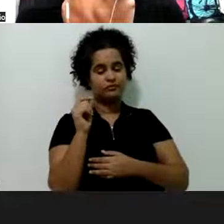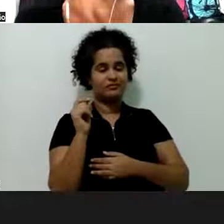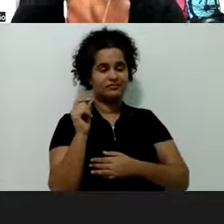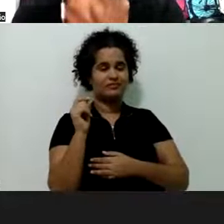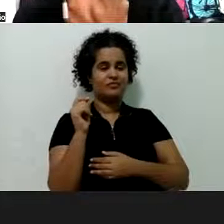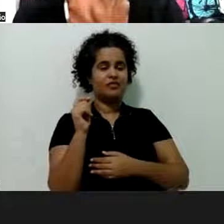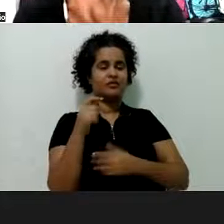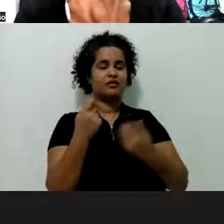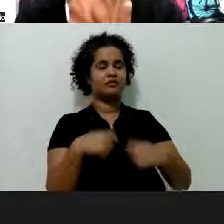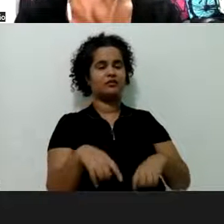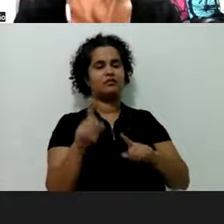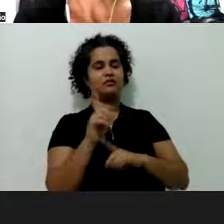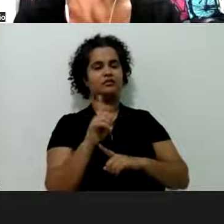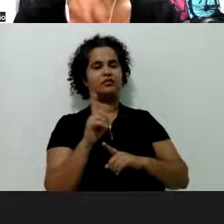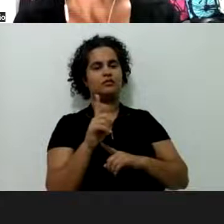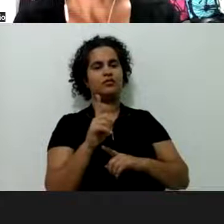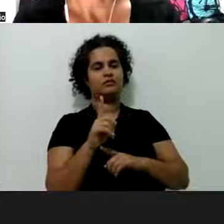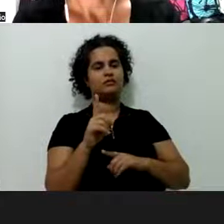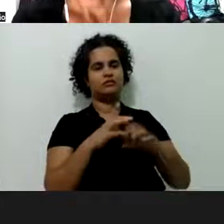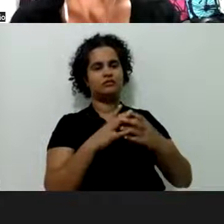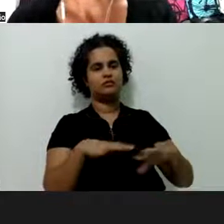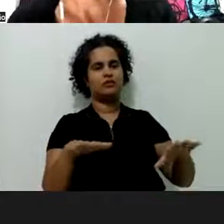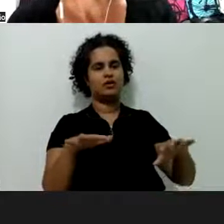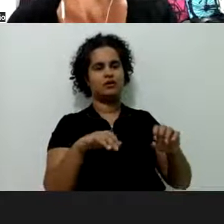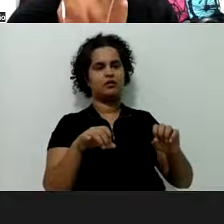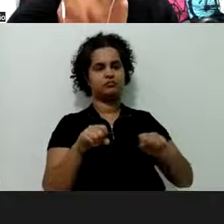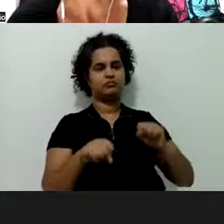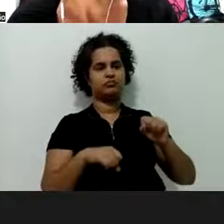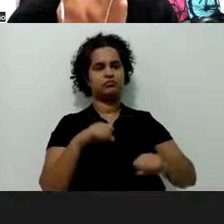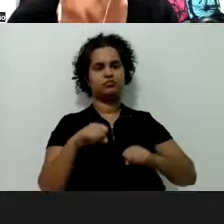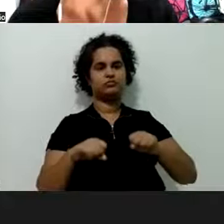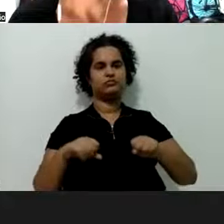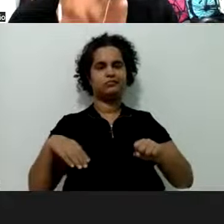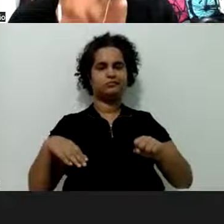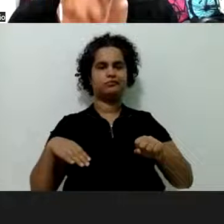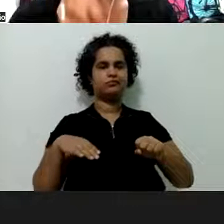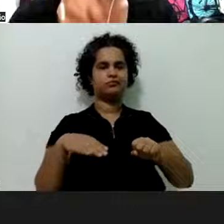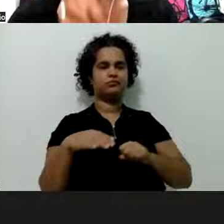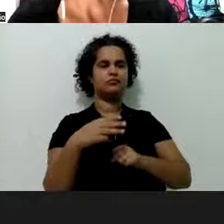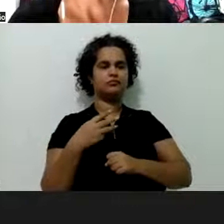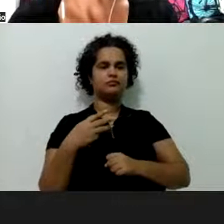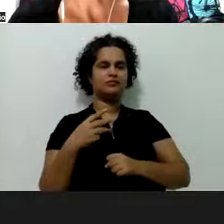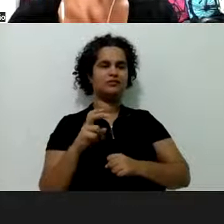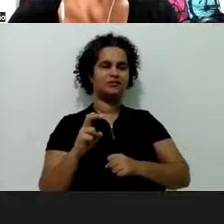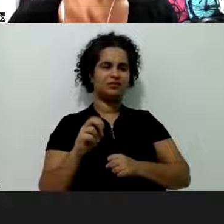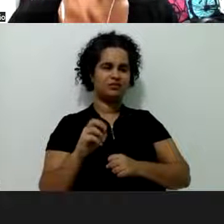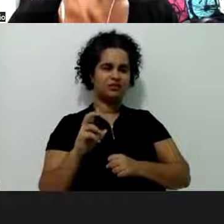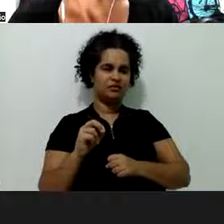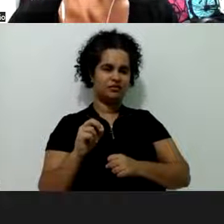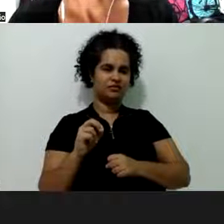é necessário segregar, o ciclista anda junto do carro. A partir dos 30, não, acho que é a partir dos 50,